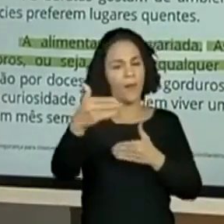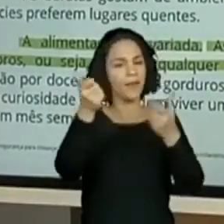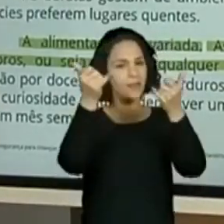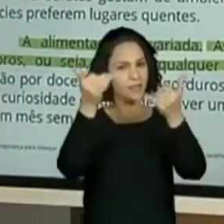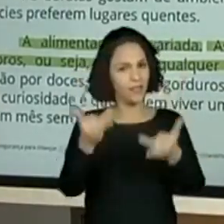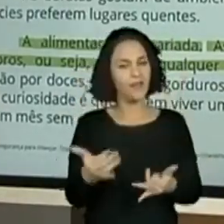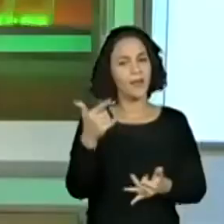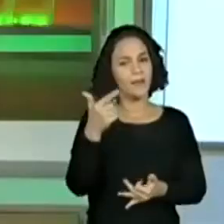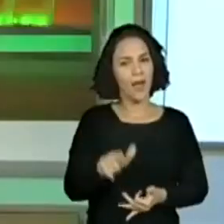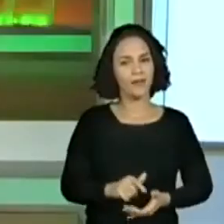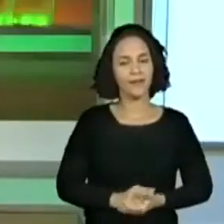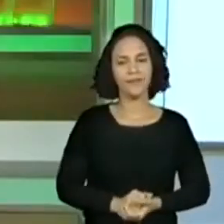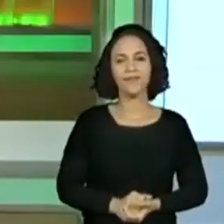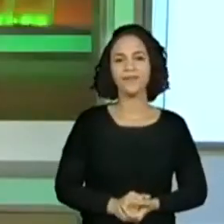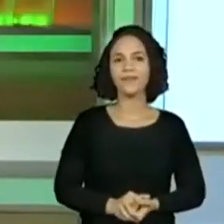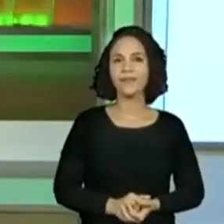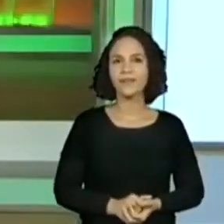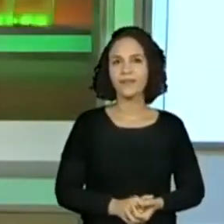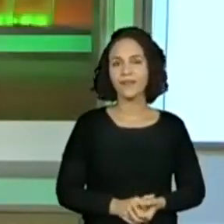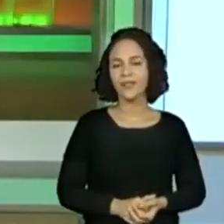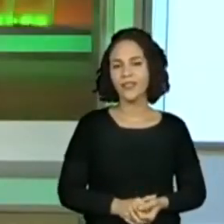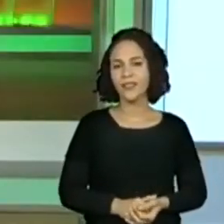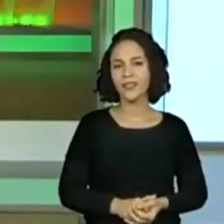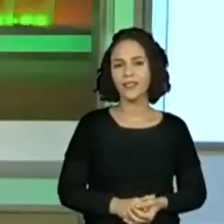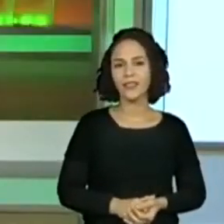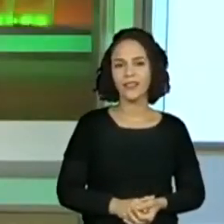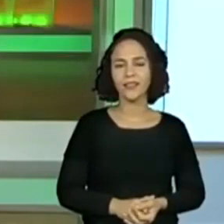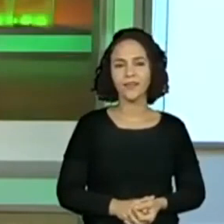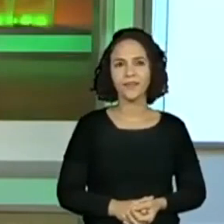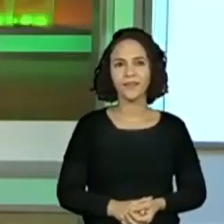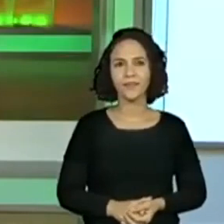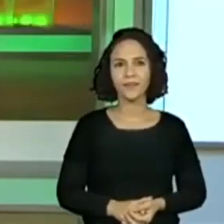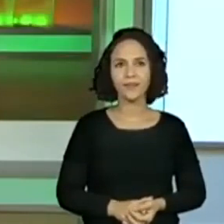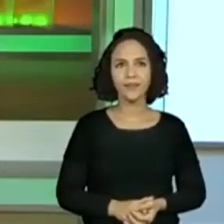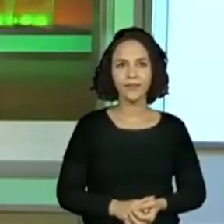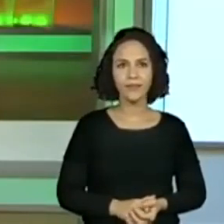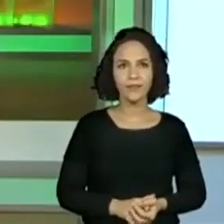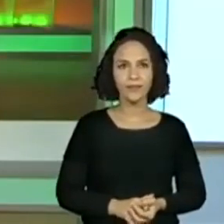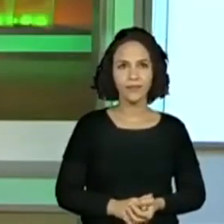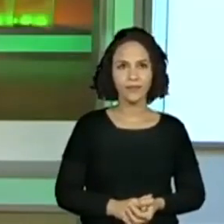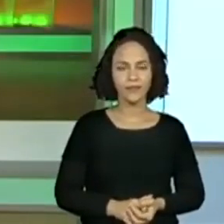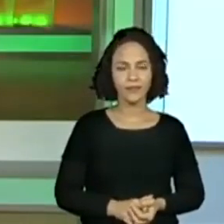aula. Vamos então para a próxima tela. Então,